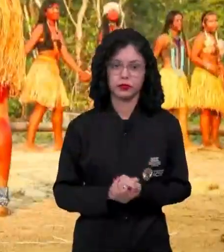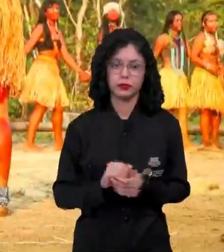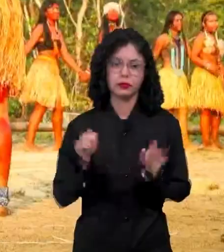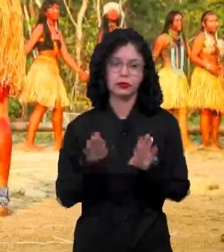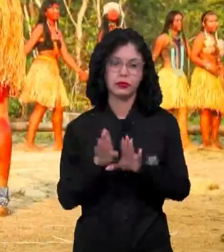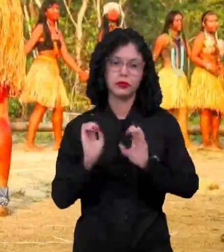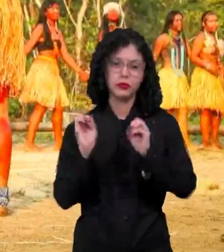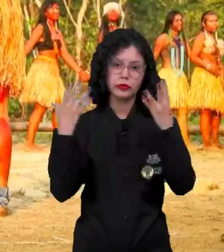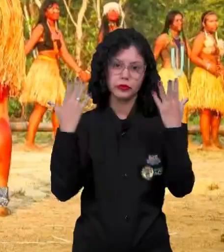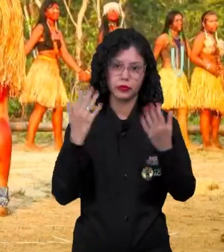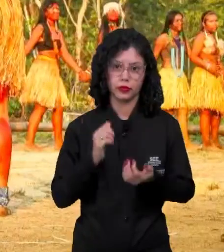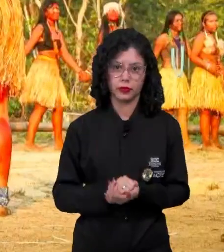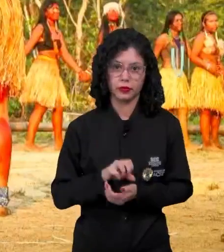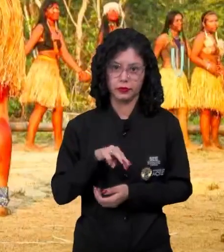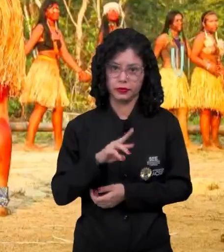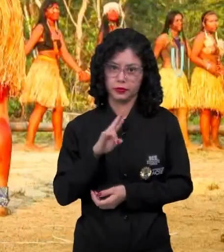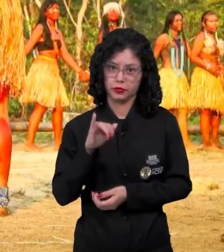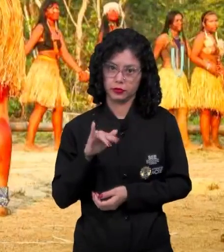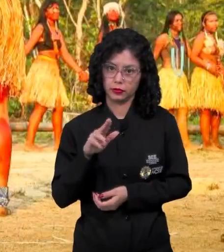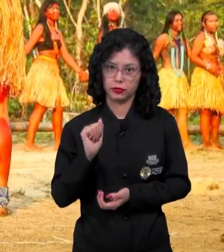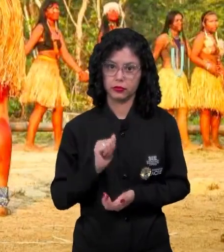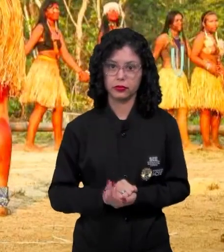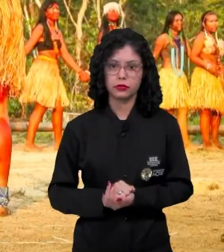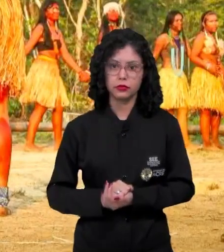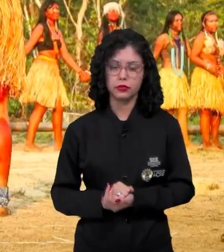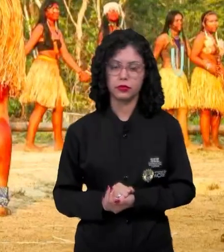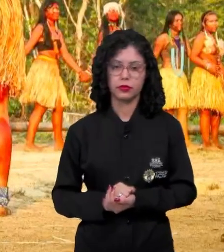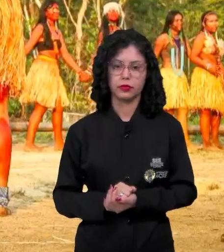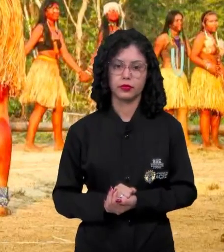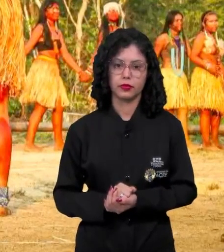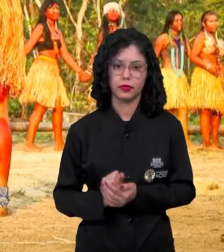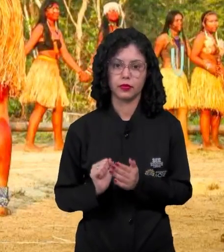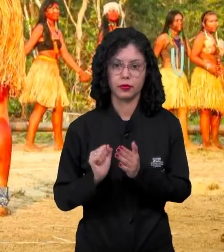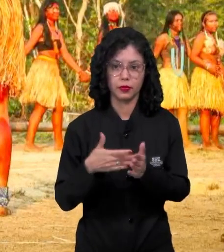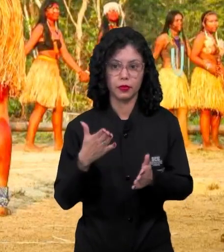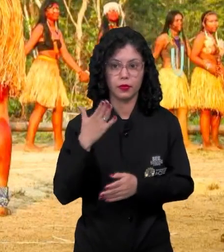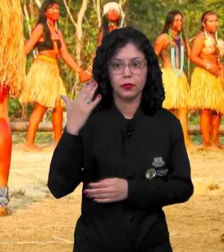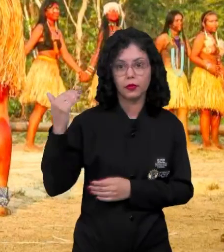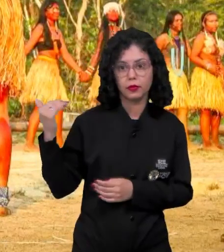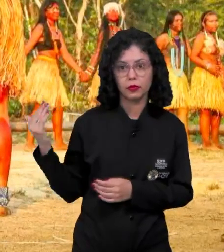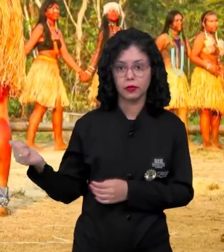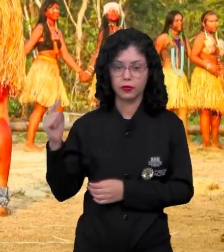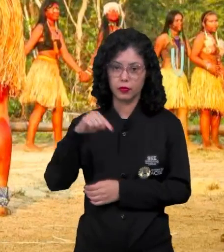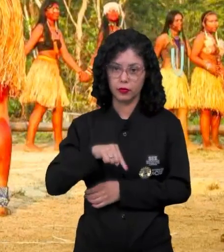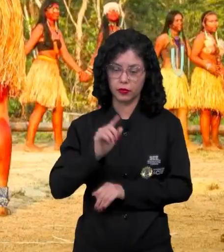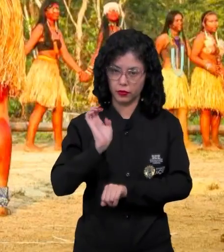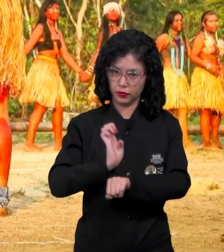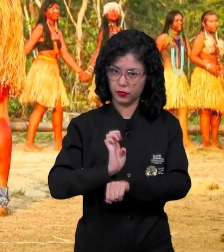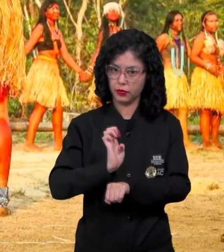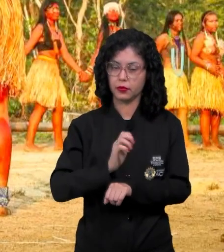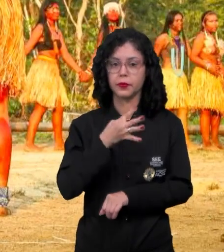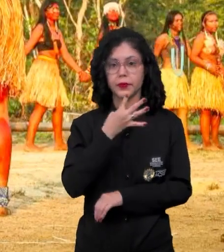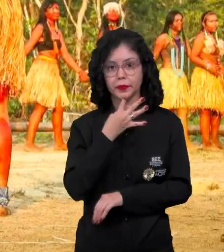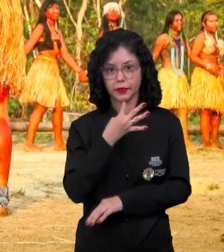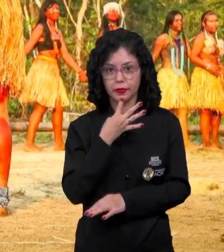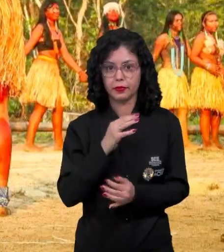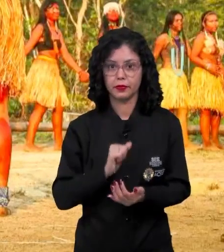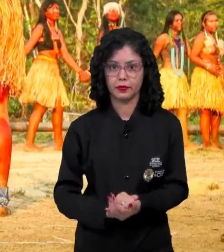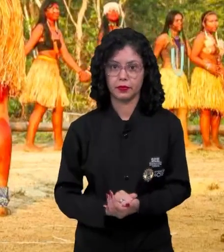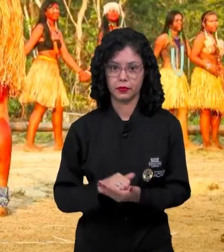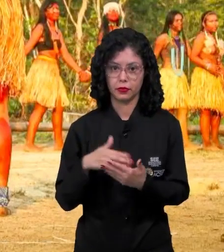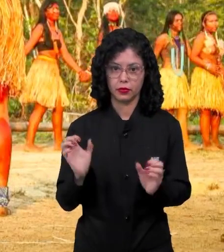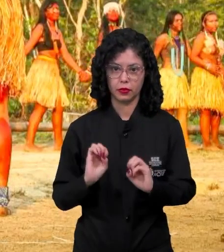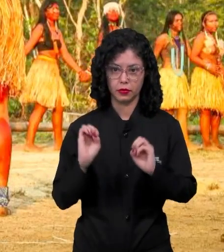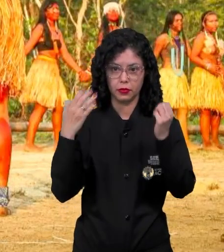também temos o Festival Mariri Anauá, que muitos famosos vêm ao nosso estado para conhecer